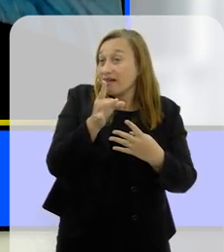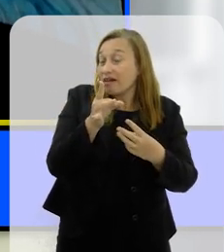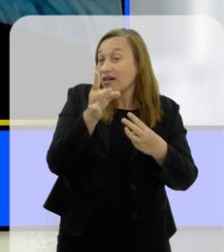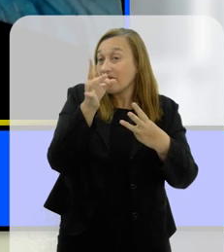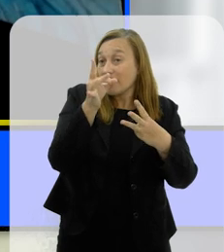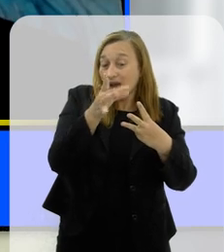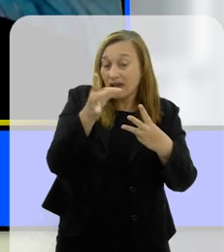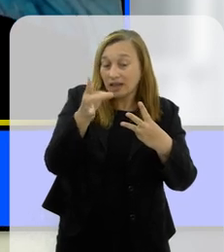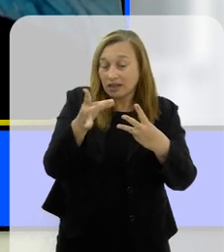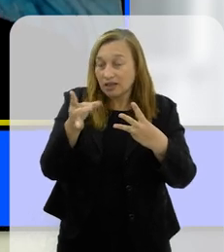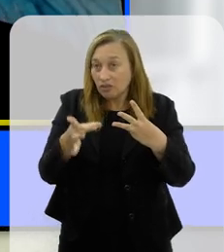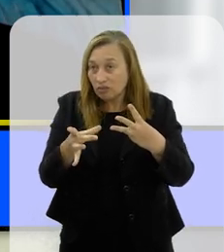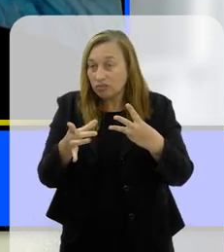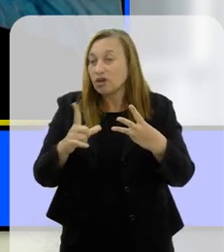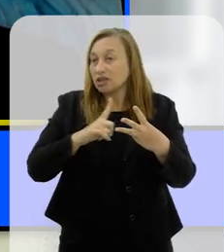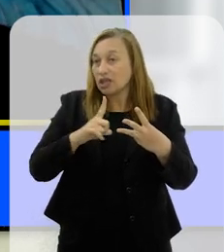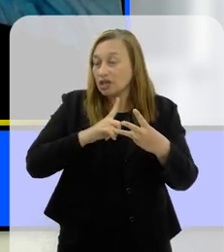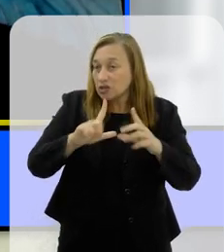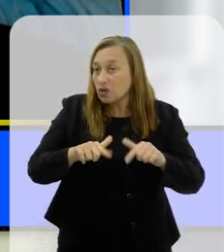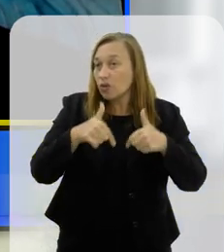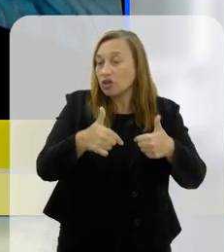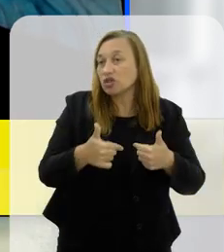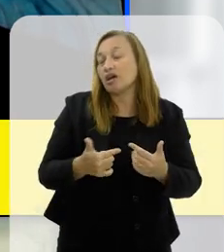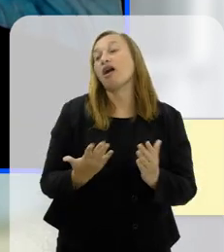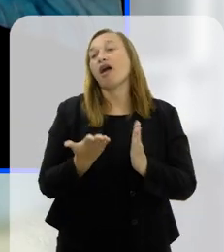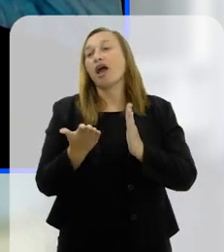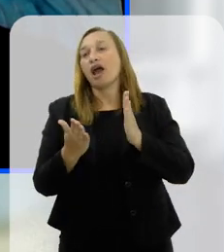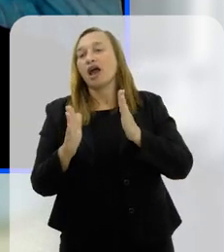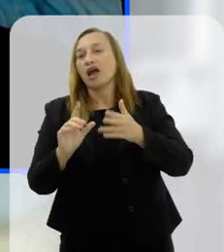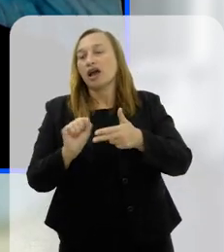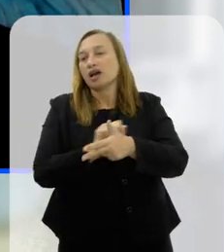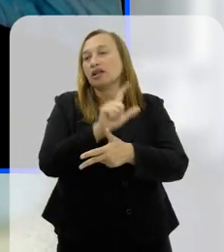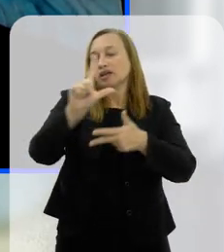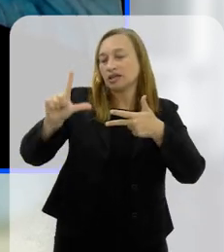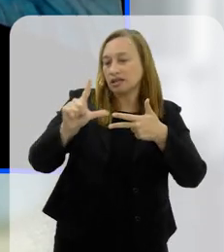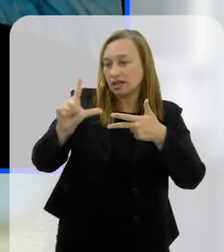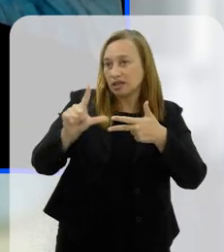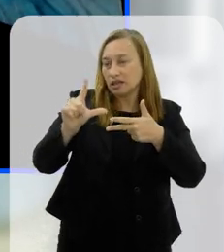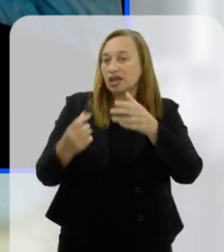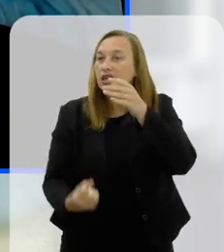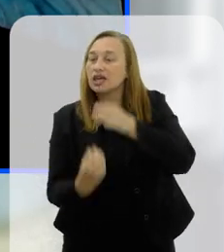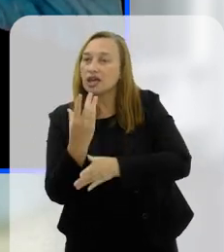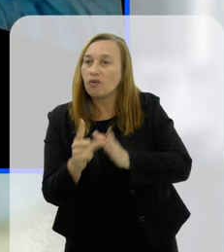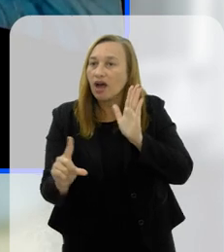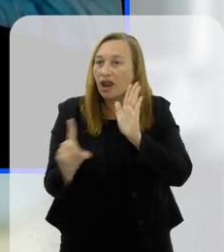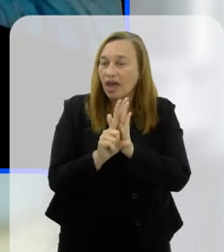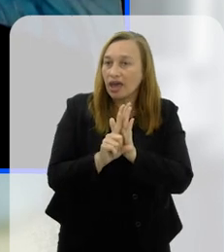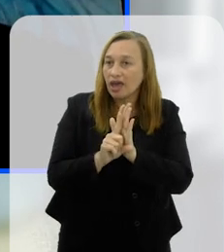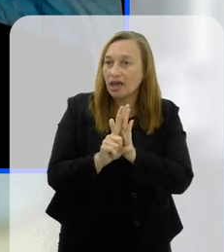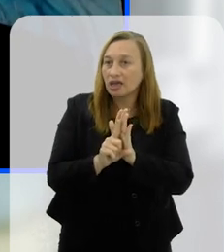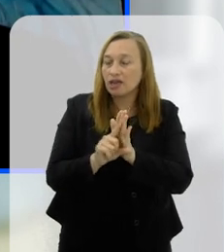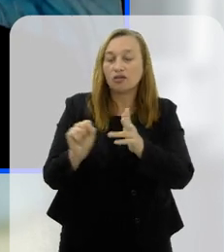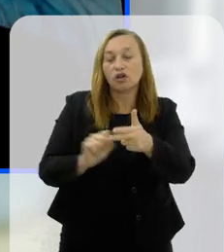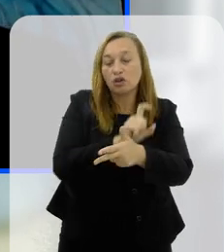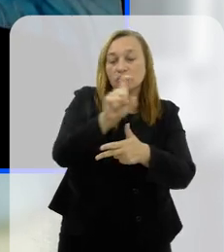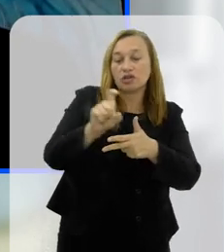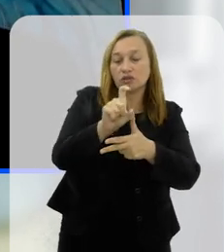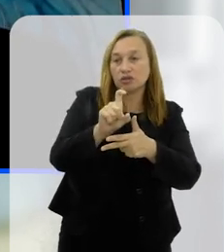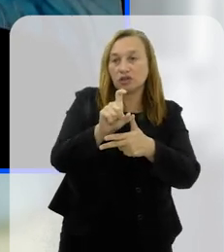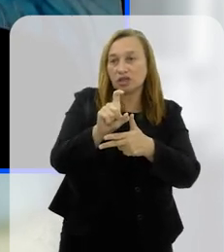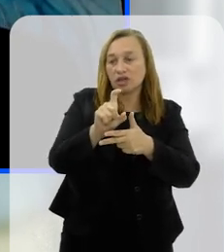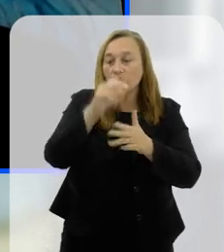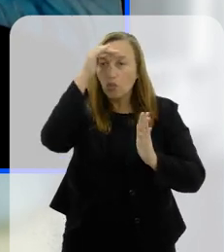a a sua função né a casa Legislativa eles legislam criam as leis e cabe ao